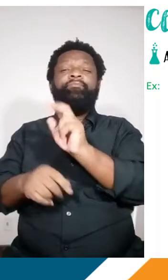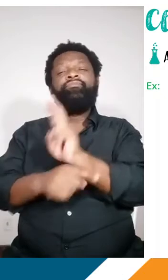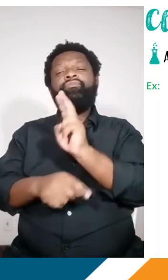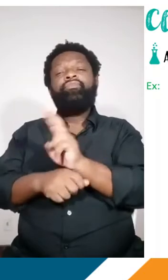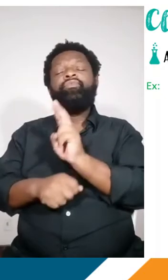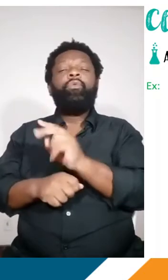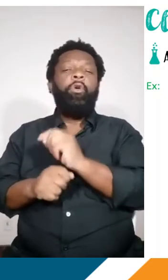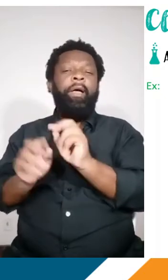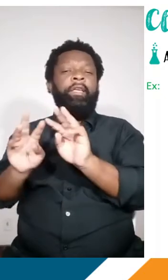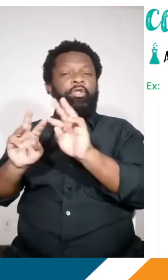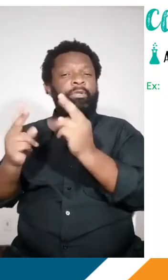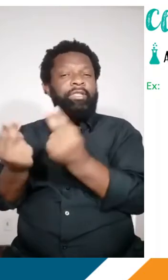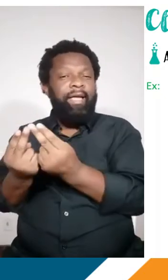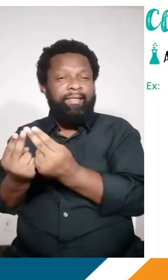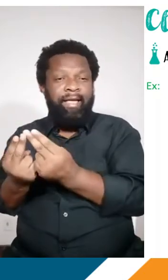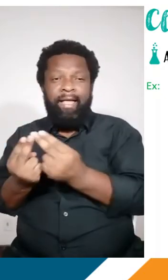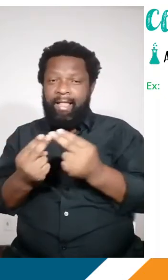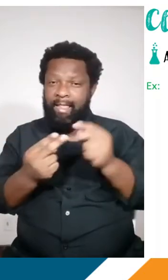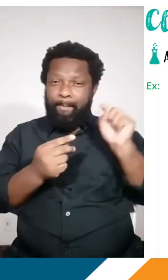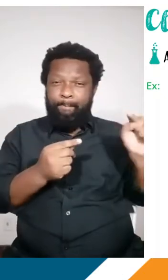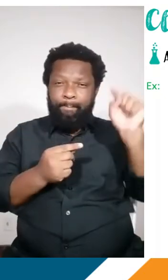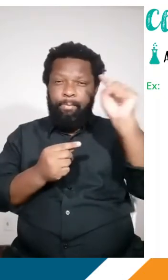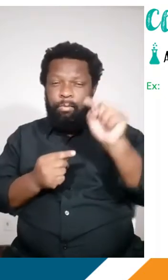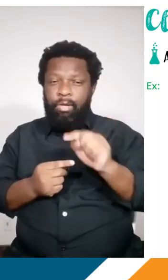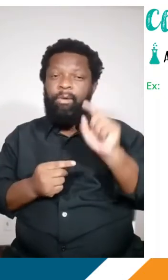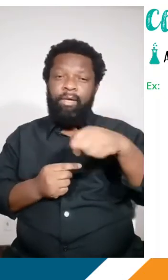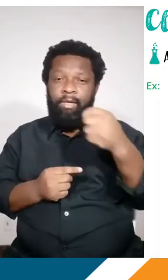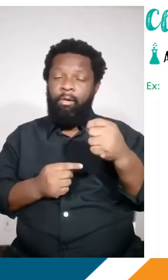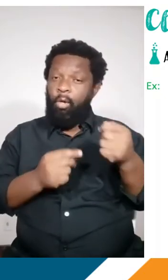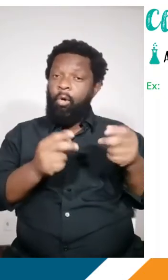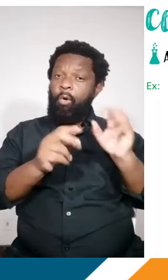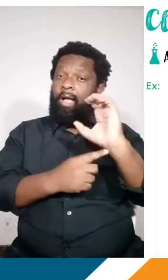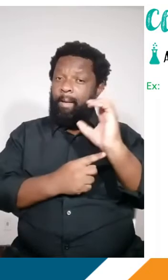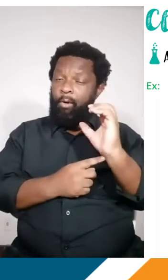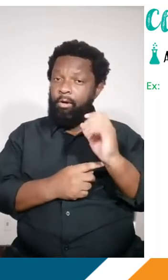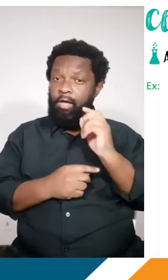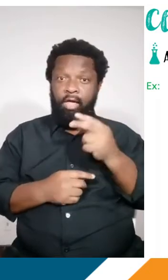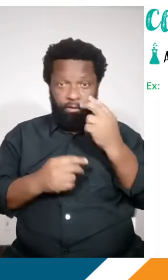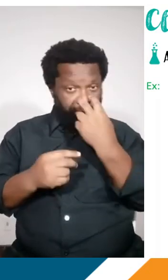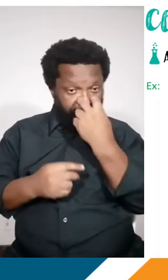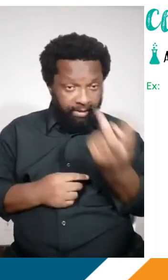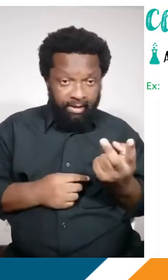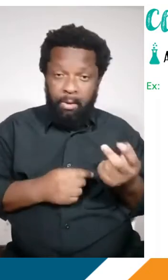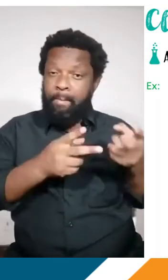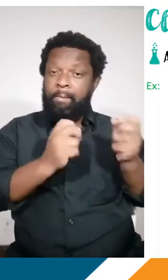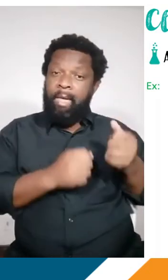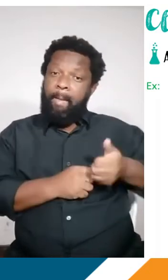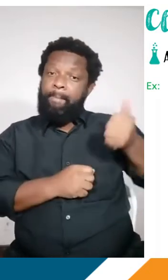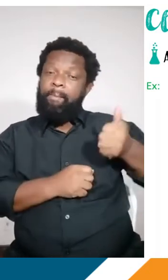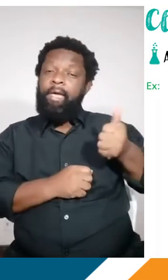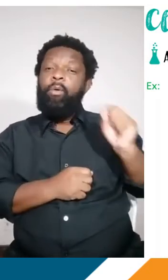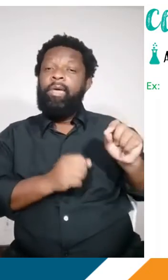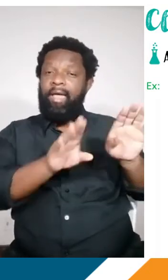representação de uma substância, né? Cada pontinho desse é um carbono. E aí, visualmente, eu já consigo identificar que a primeira